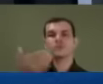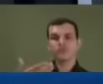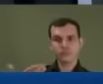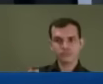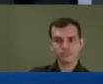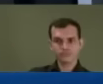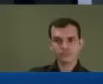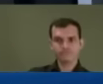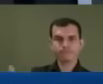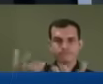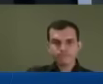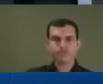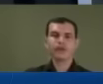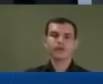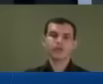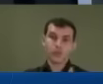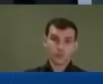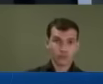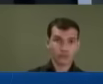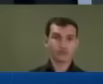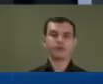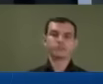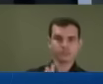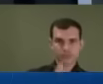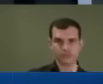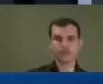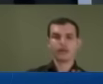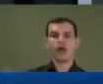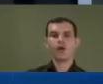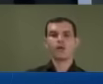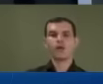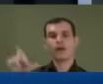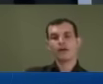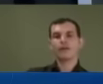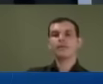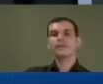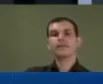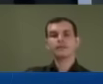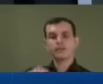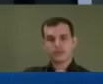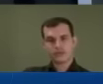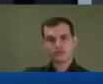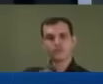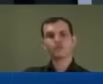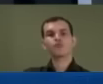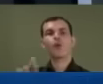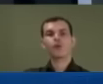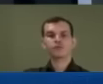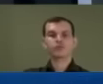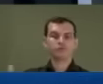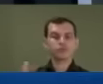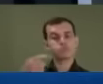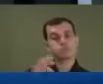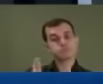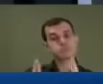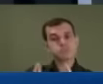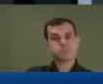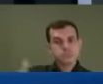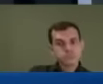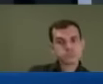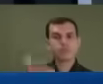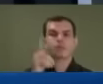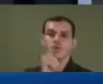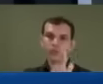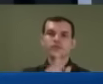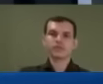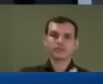Esta consulta feita pelo governo está nas mãos hoje do ministro Jorge Oliveira, e eu tenho certeza que dentro em pouco será deferida, garantindo também a esses servidores